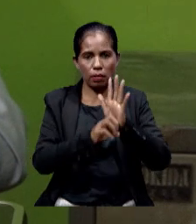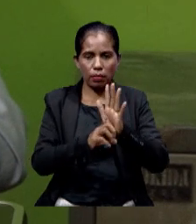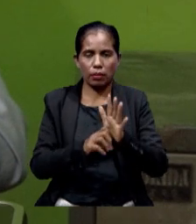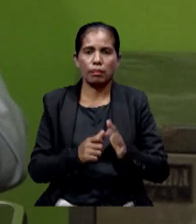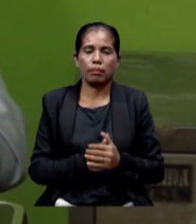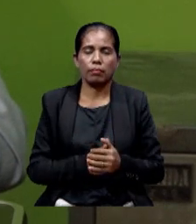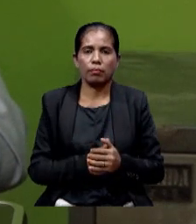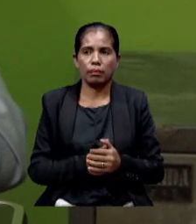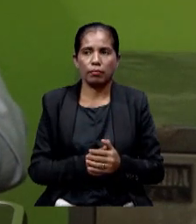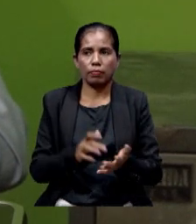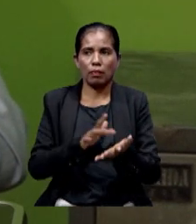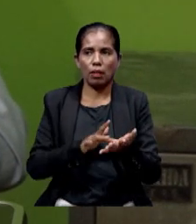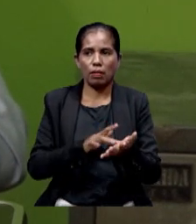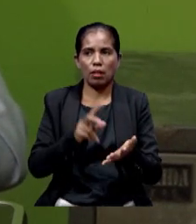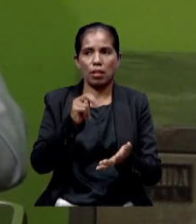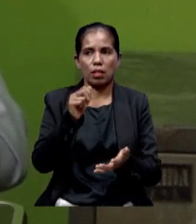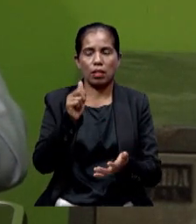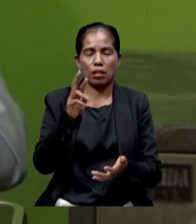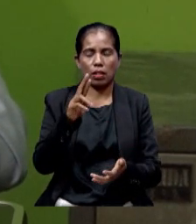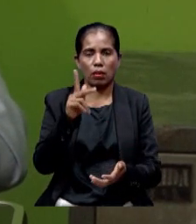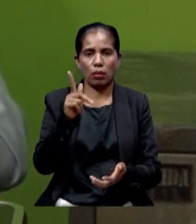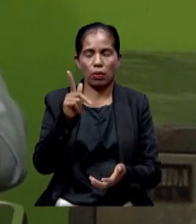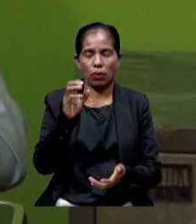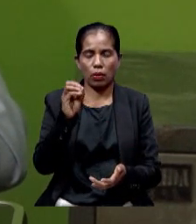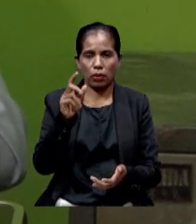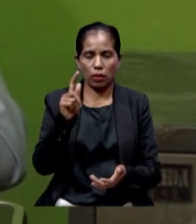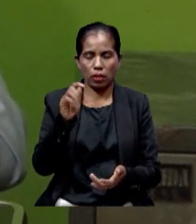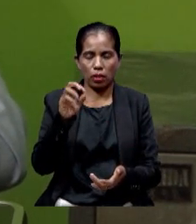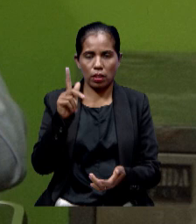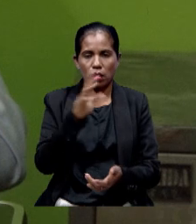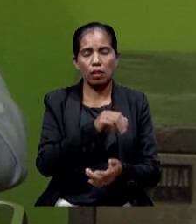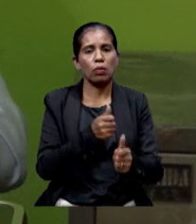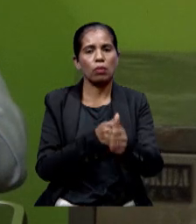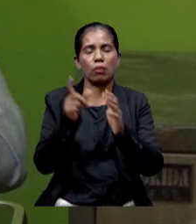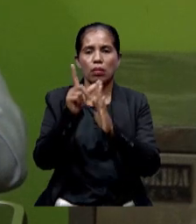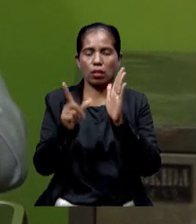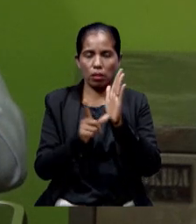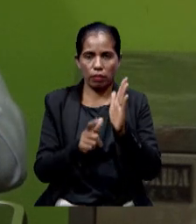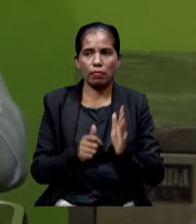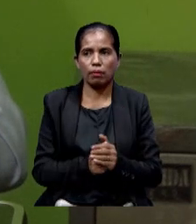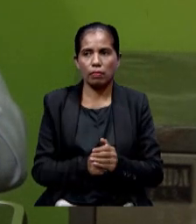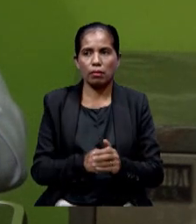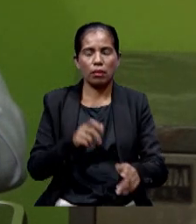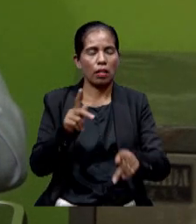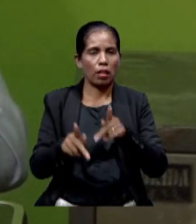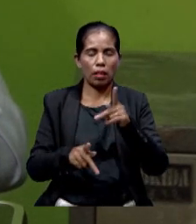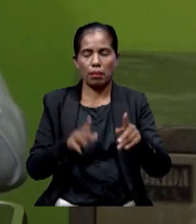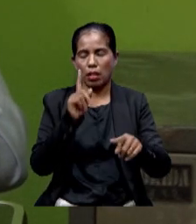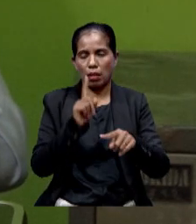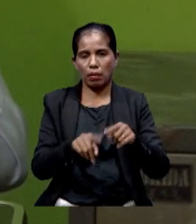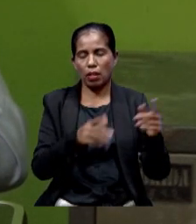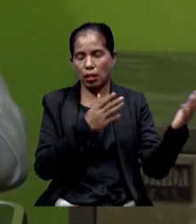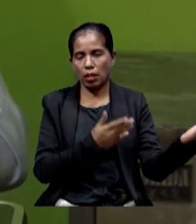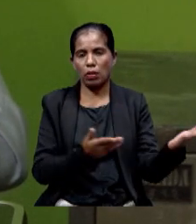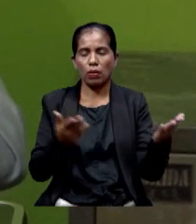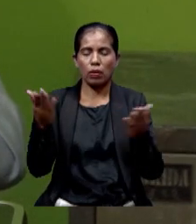iha kategori narkotik ho psikotropik. Tirlei bandu atu importador privado sir atu